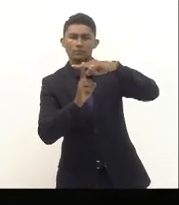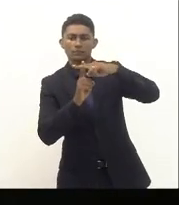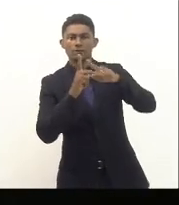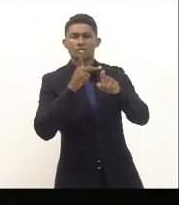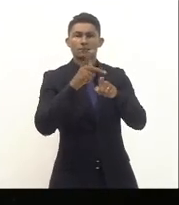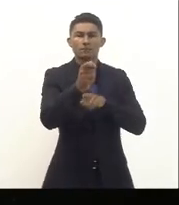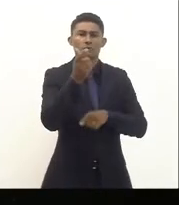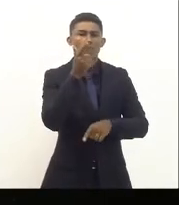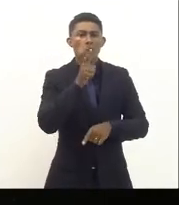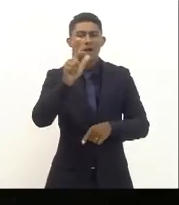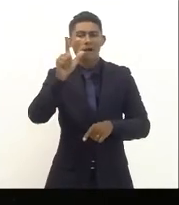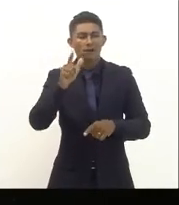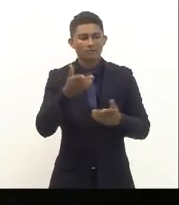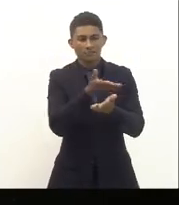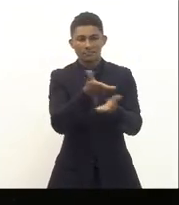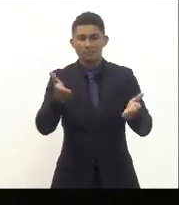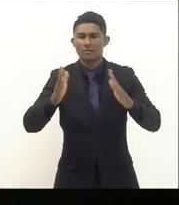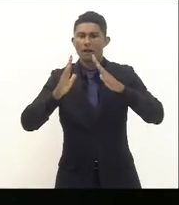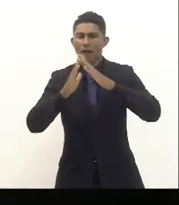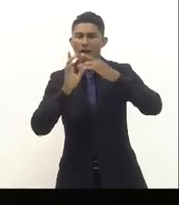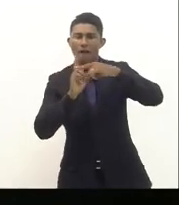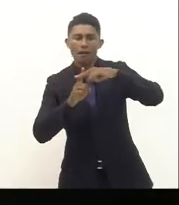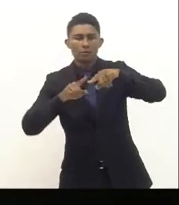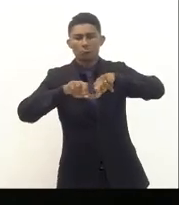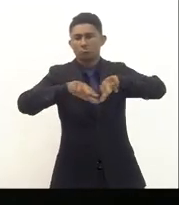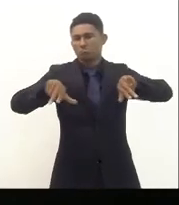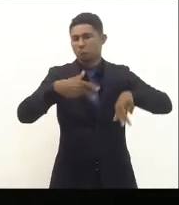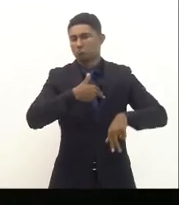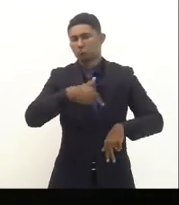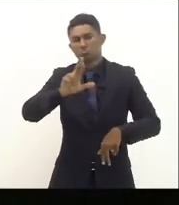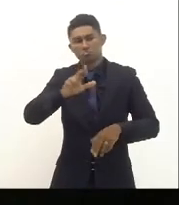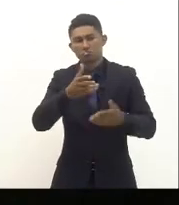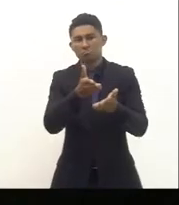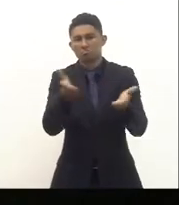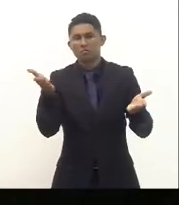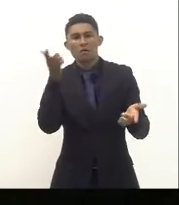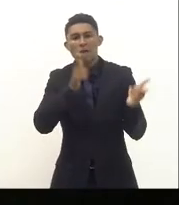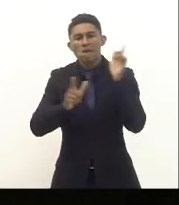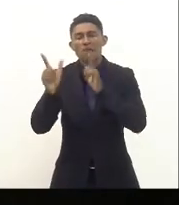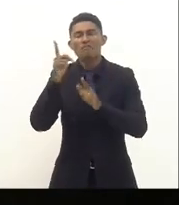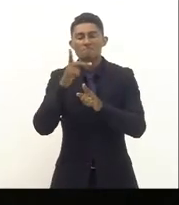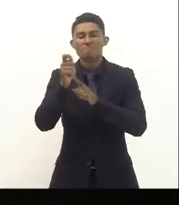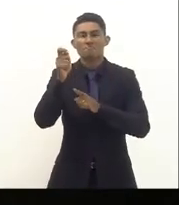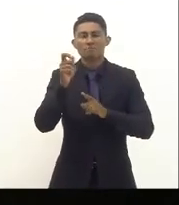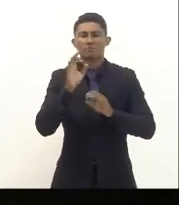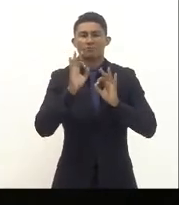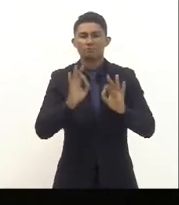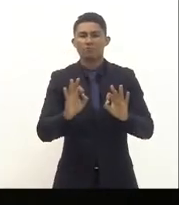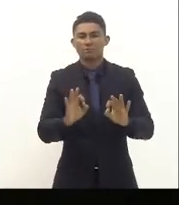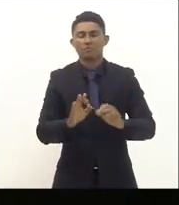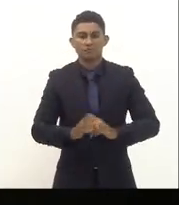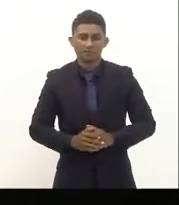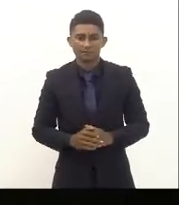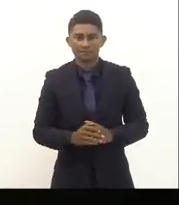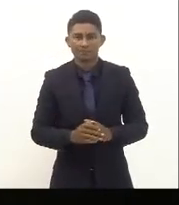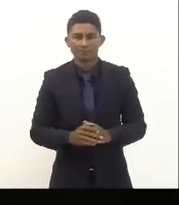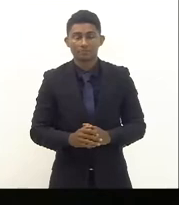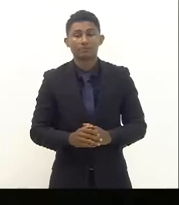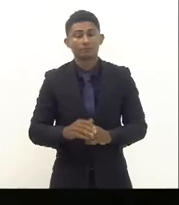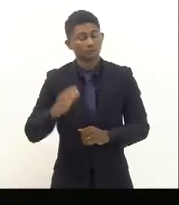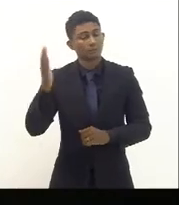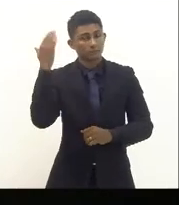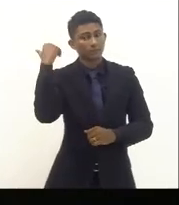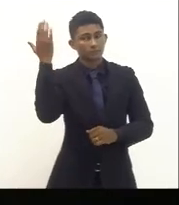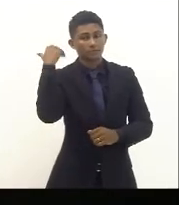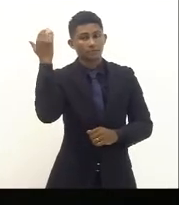Vitória templos religiosos e as entidades filantrópicas senhora presidência há algum